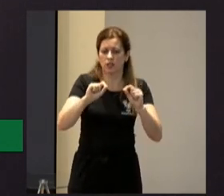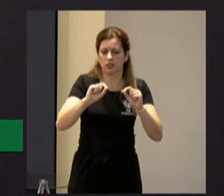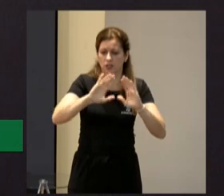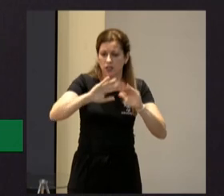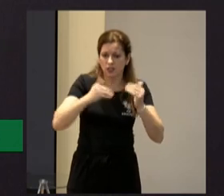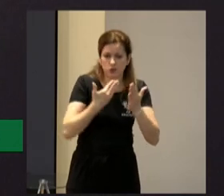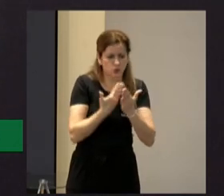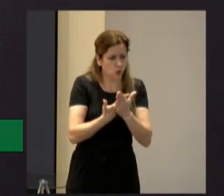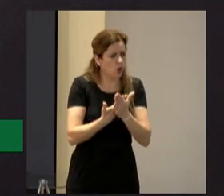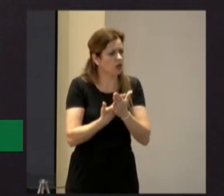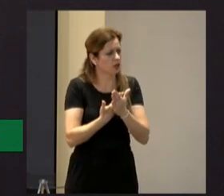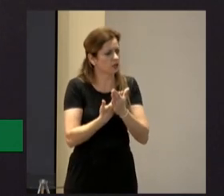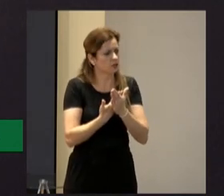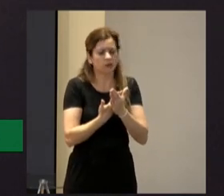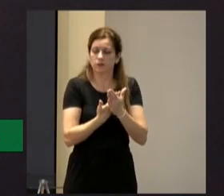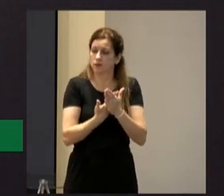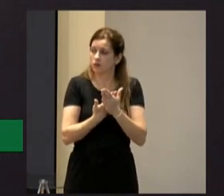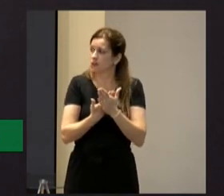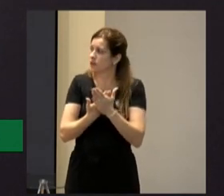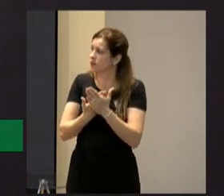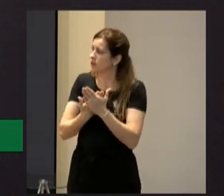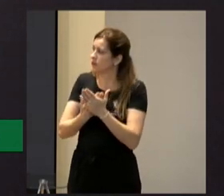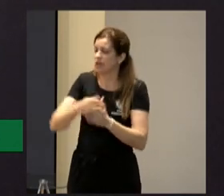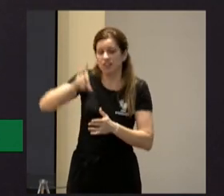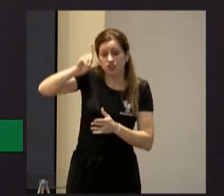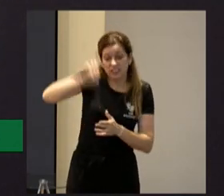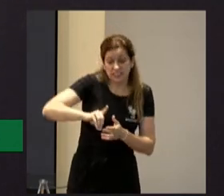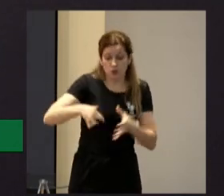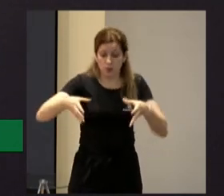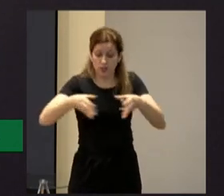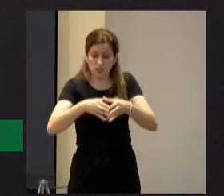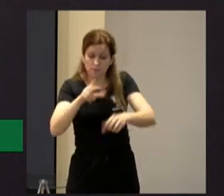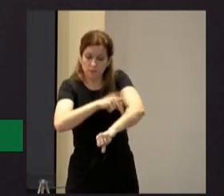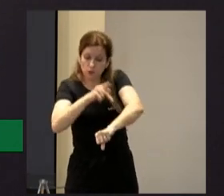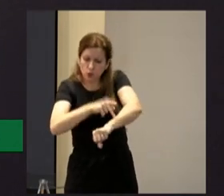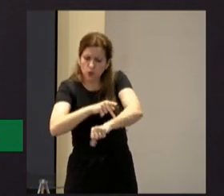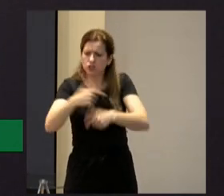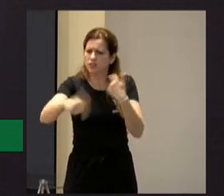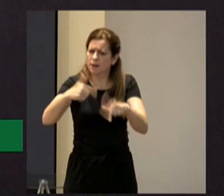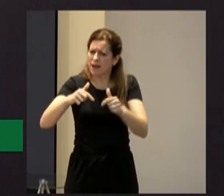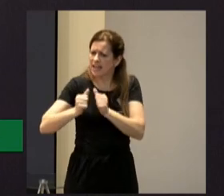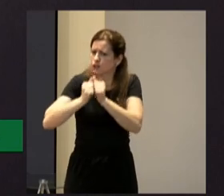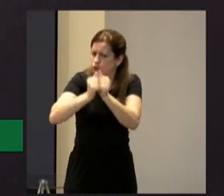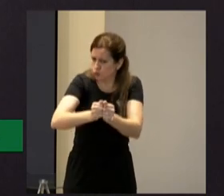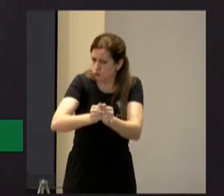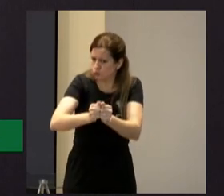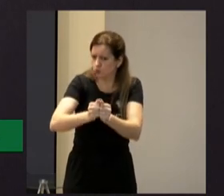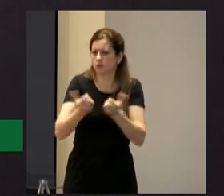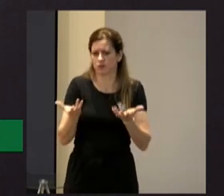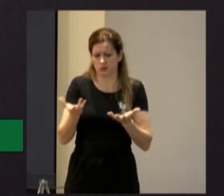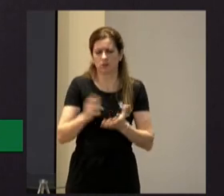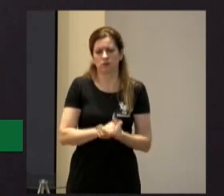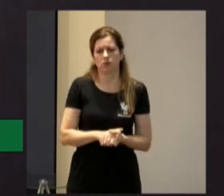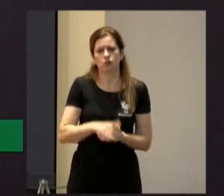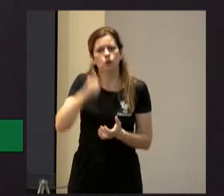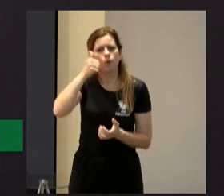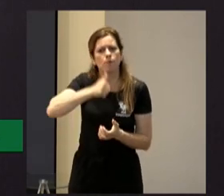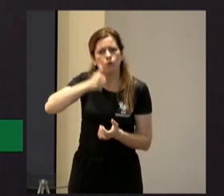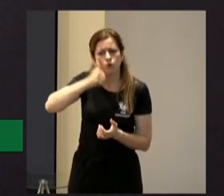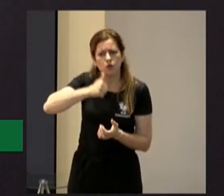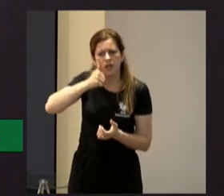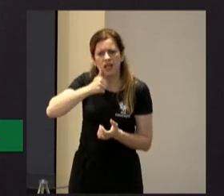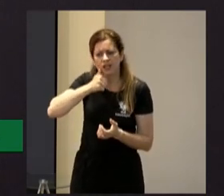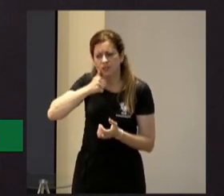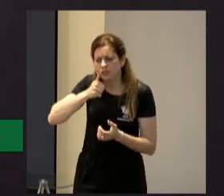que aconteceu, que é direção e equipe pedagógica tá junto. São mulheres que se colocam como